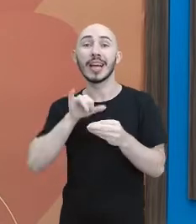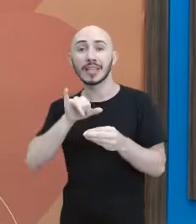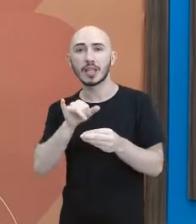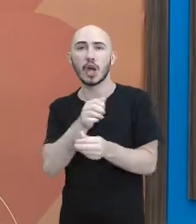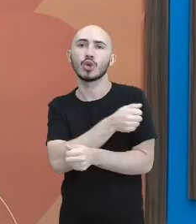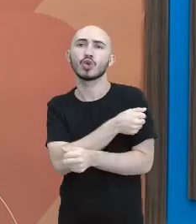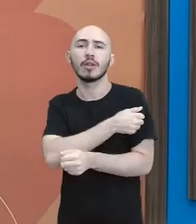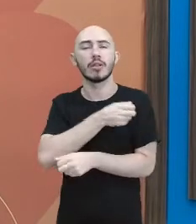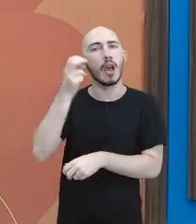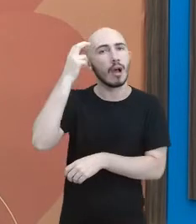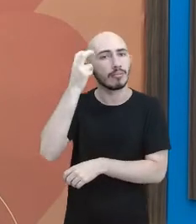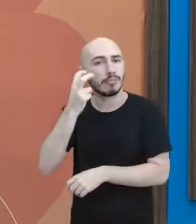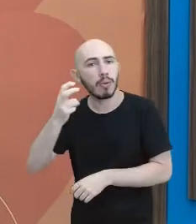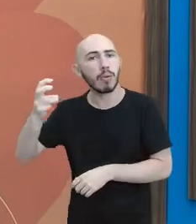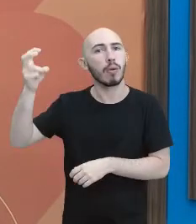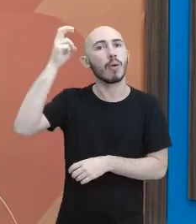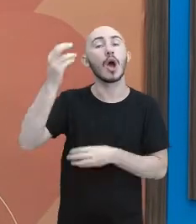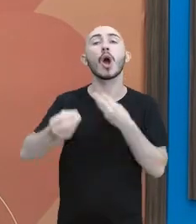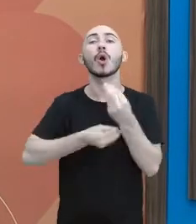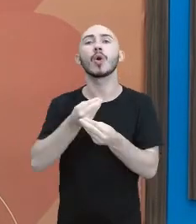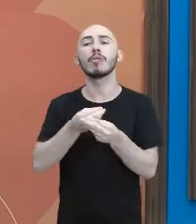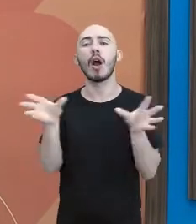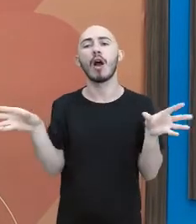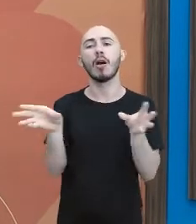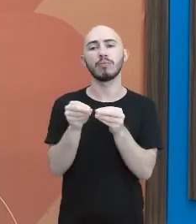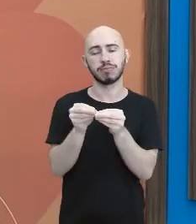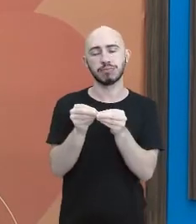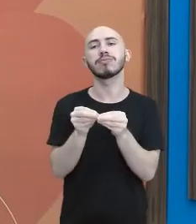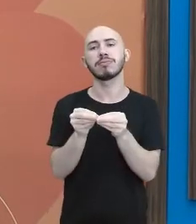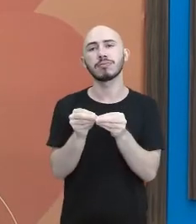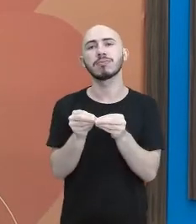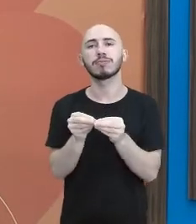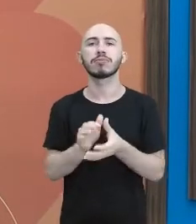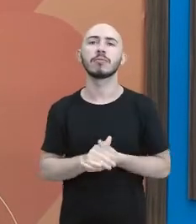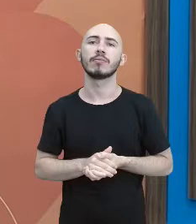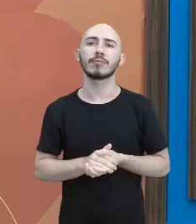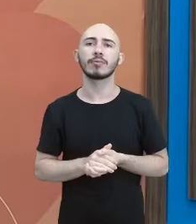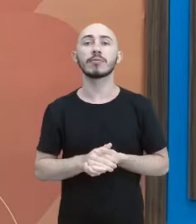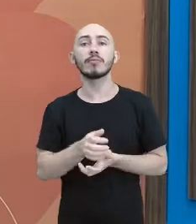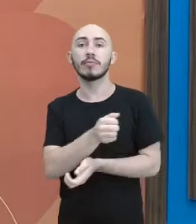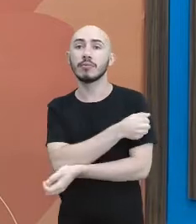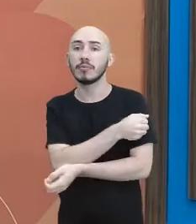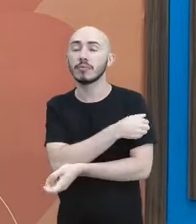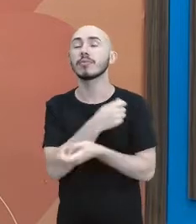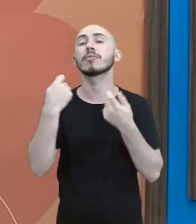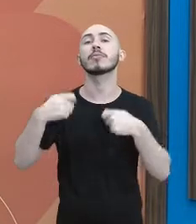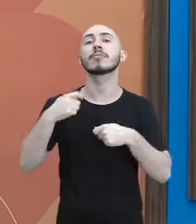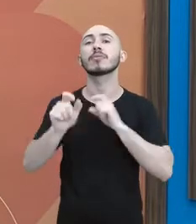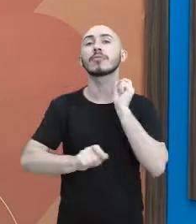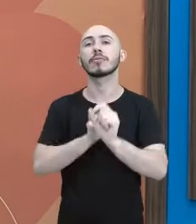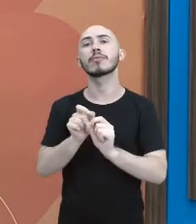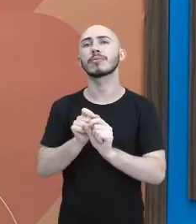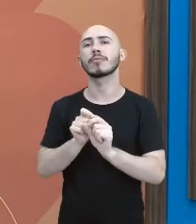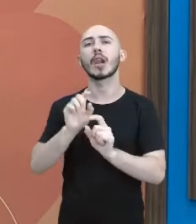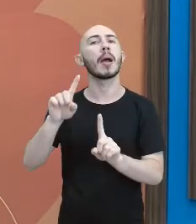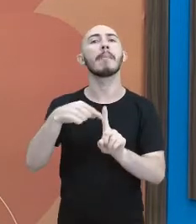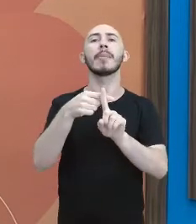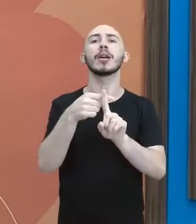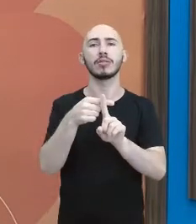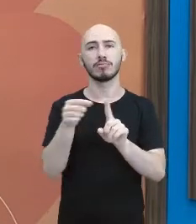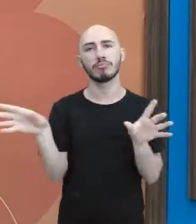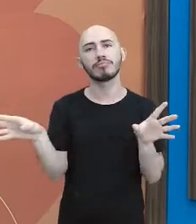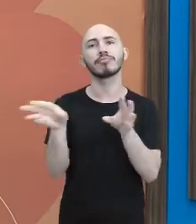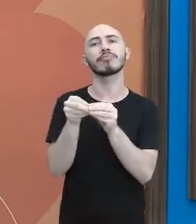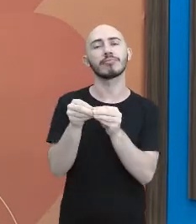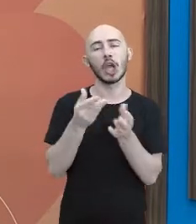habilidades, a gente dá um suporte suplementar, não é? Então, esse estudante, ele precisa de um a mais para os